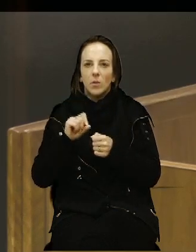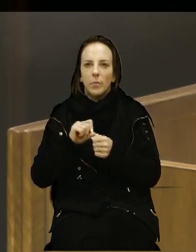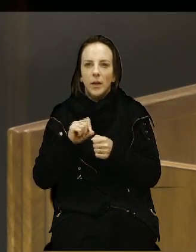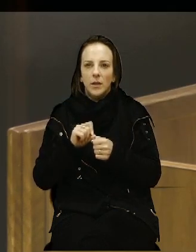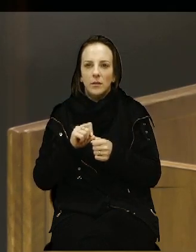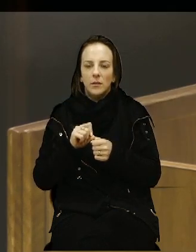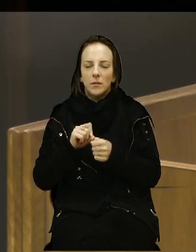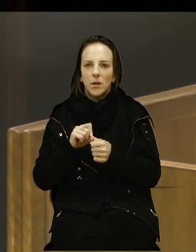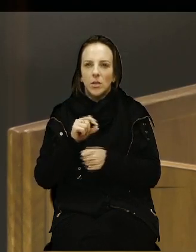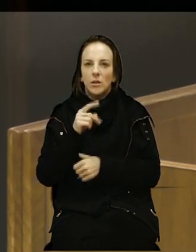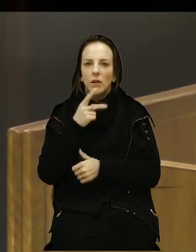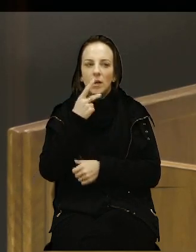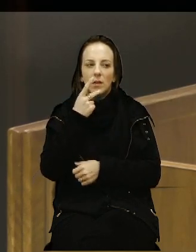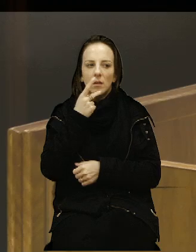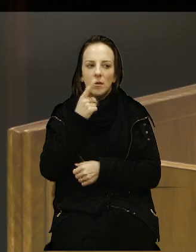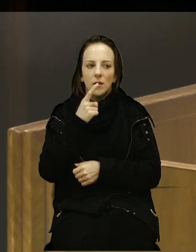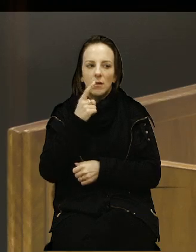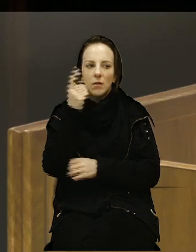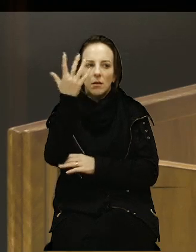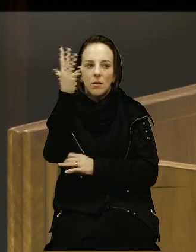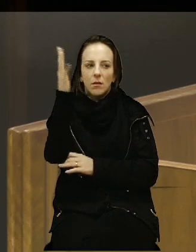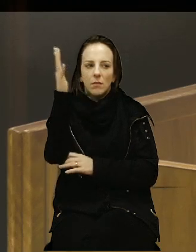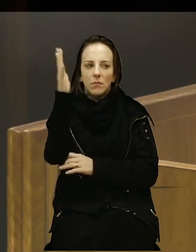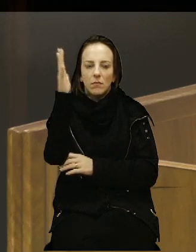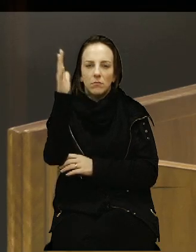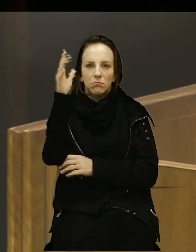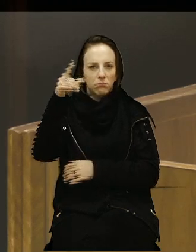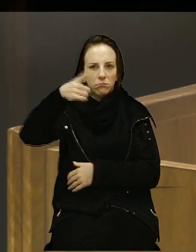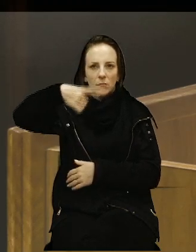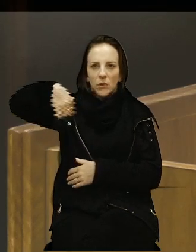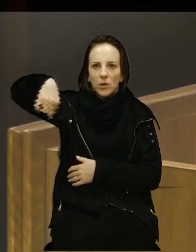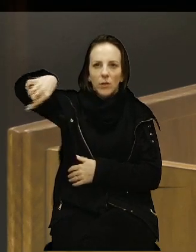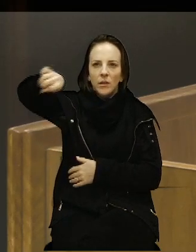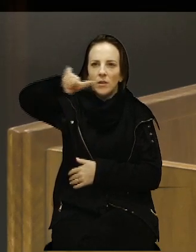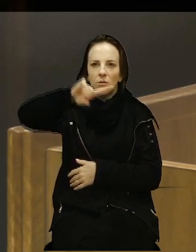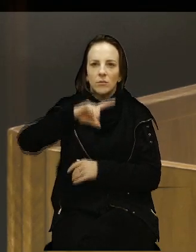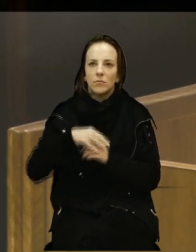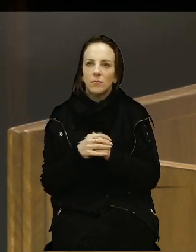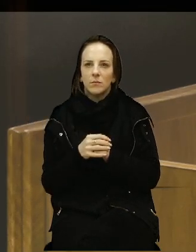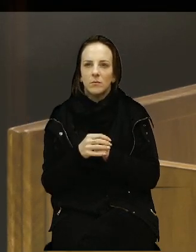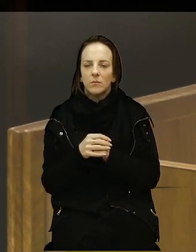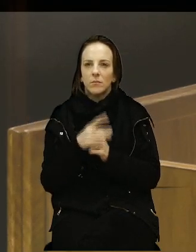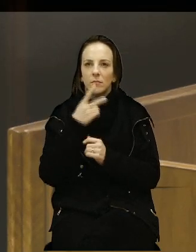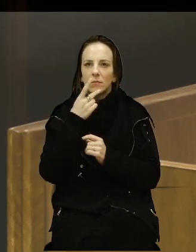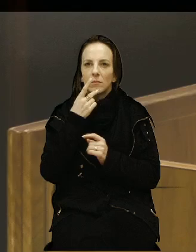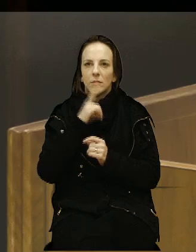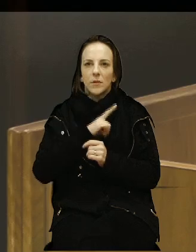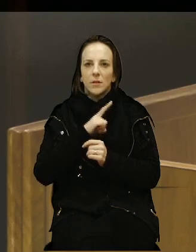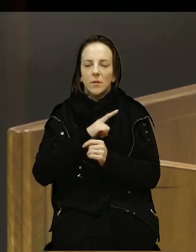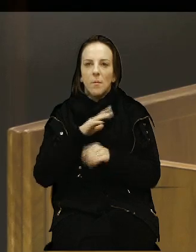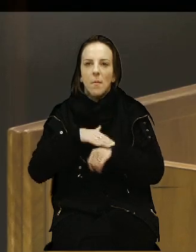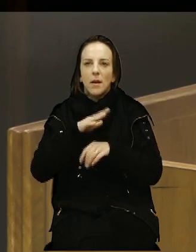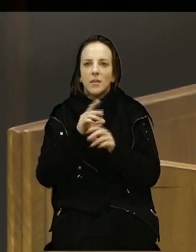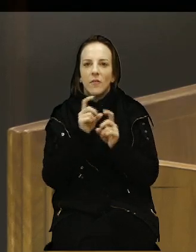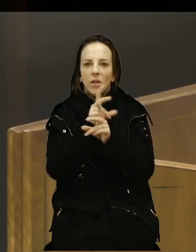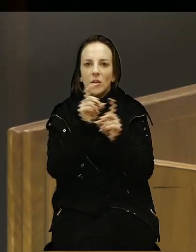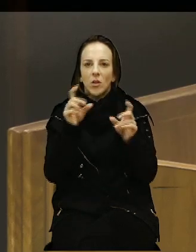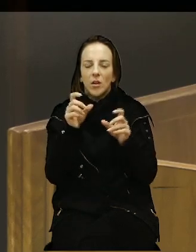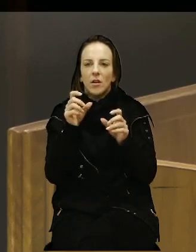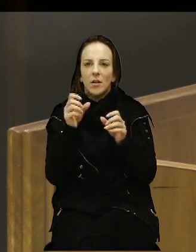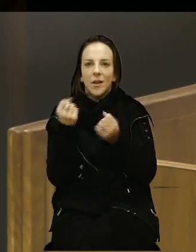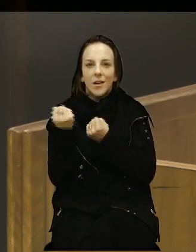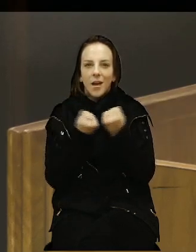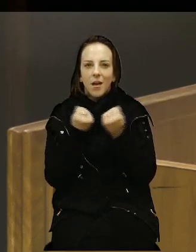das árvores ao entorno da Crespocar, uma das maiores revendedoras de carro da Serra Gaúcha, que tem mais de